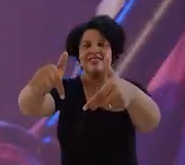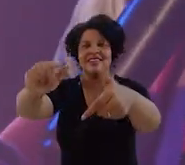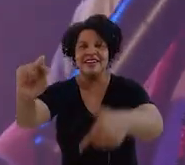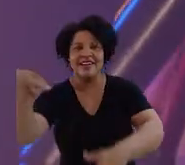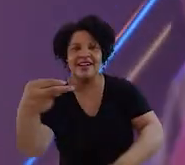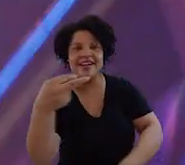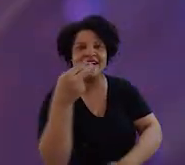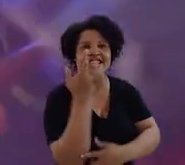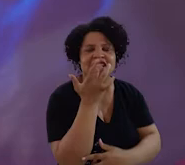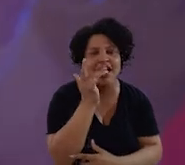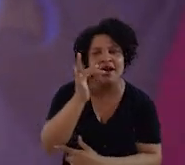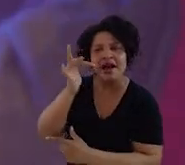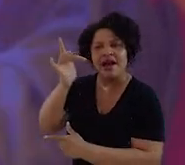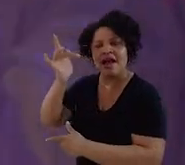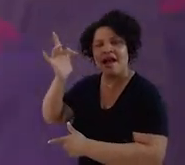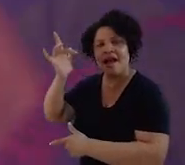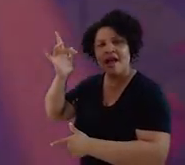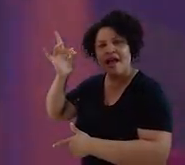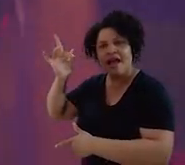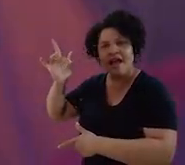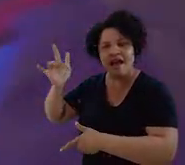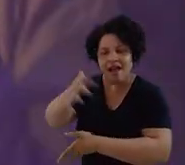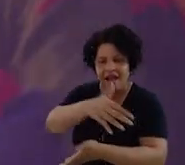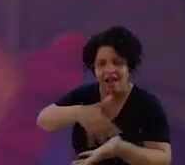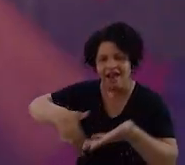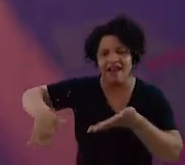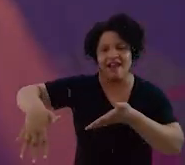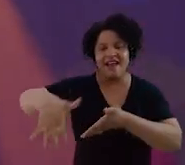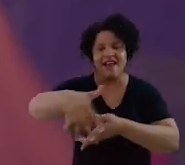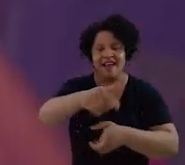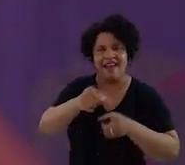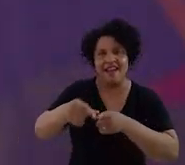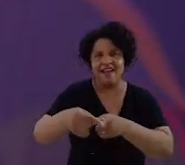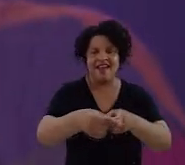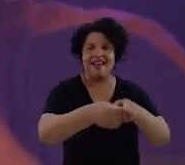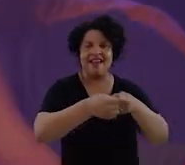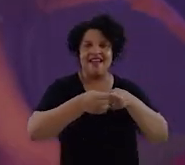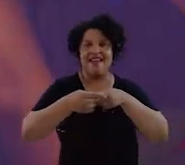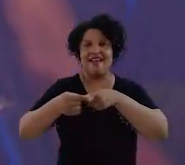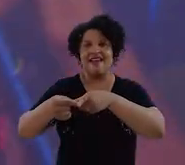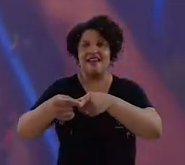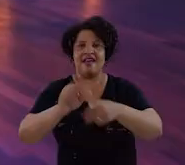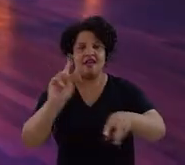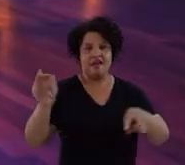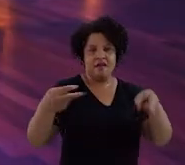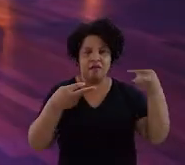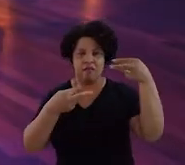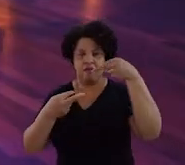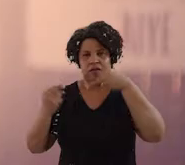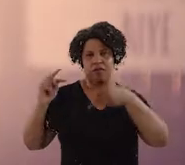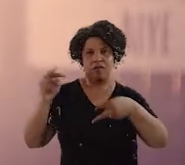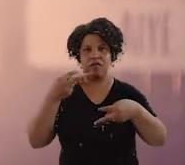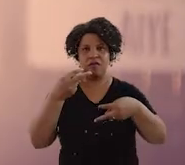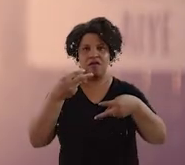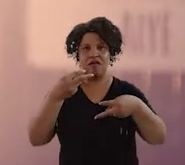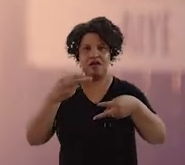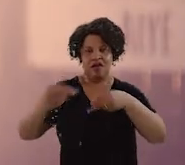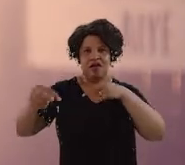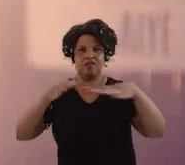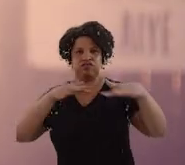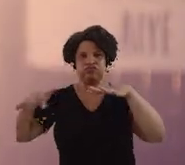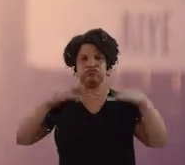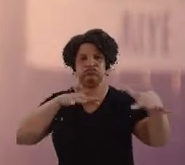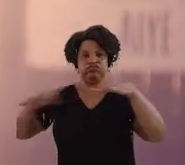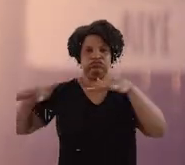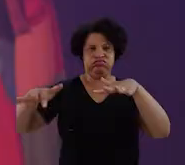diamante da lama, batendo cabeça no lama, queimando números em gramas, soltando hit tipo granada. Somos